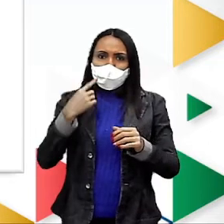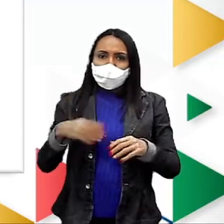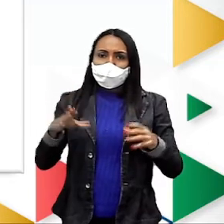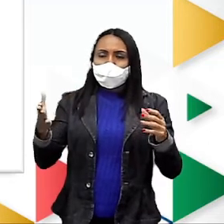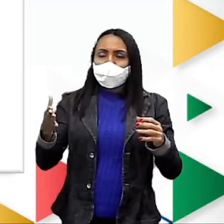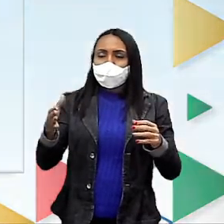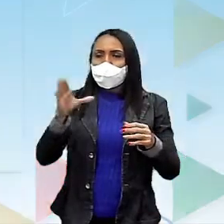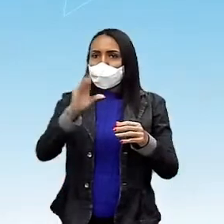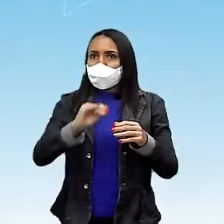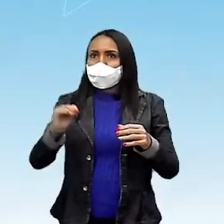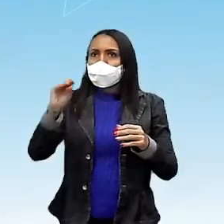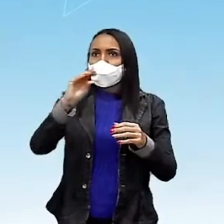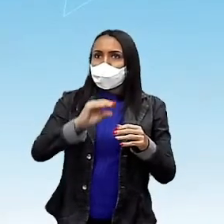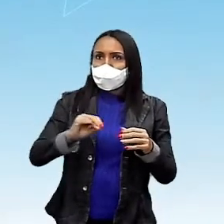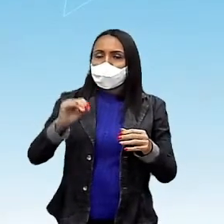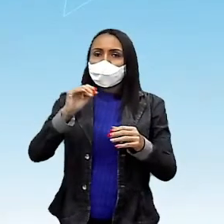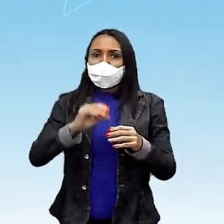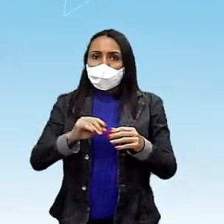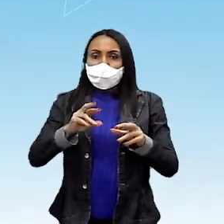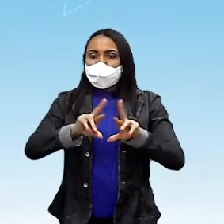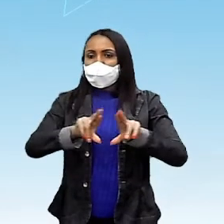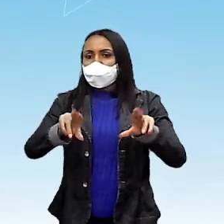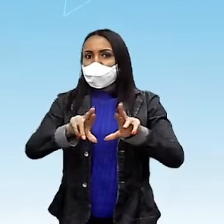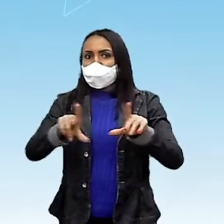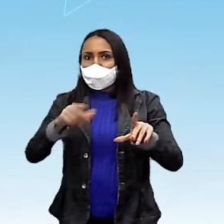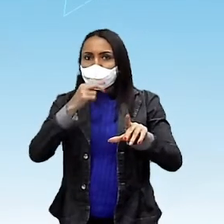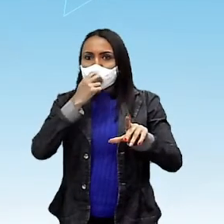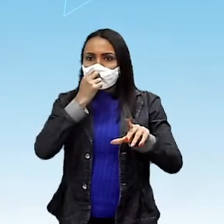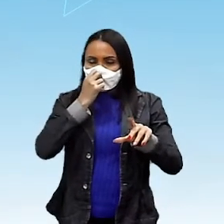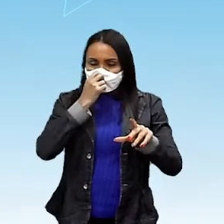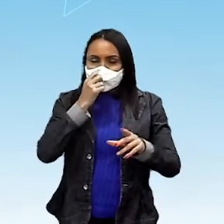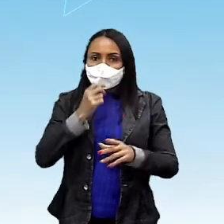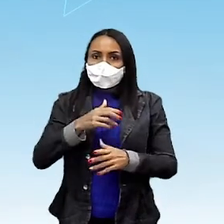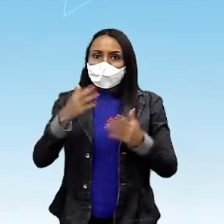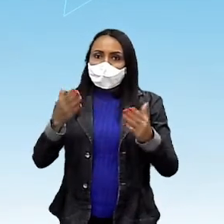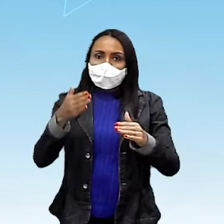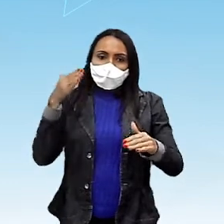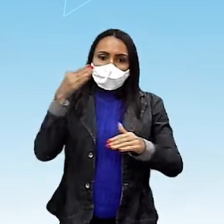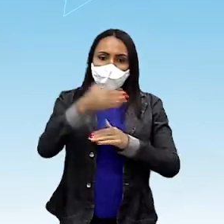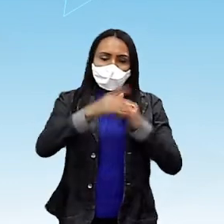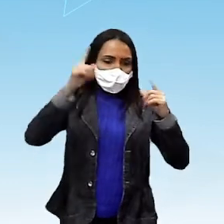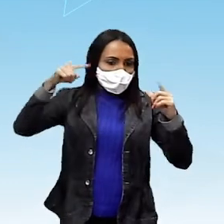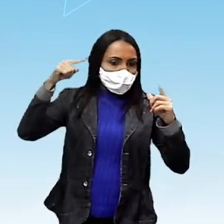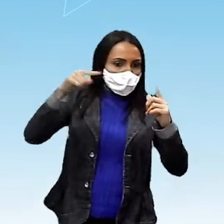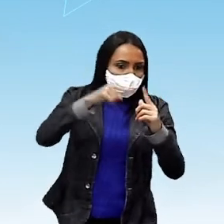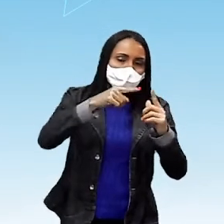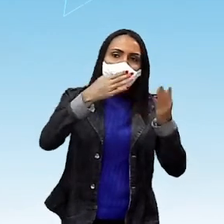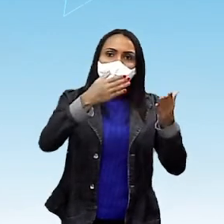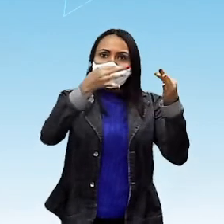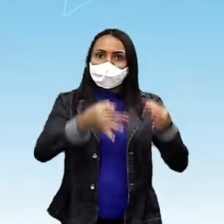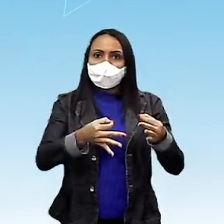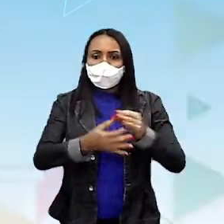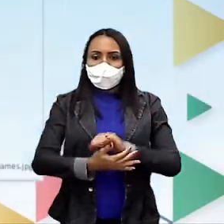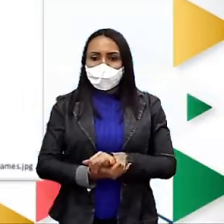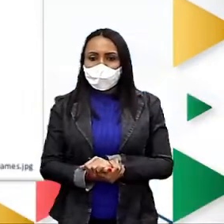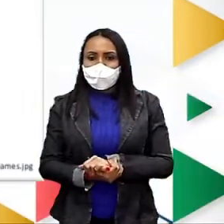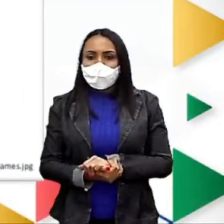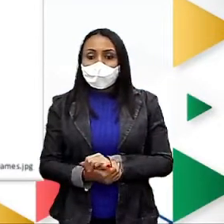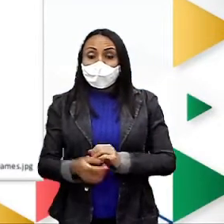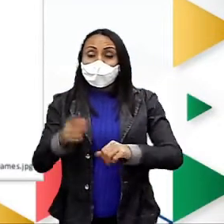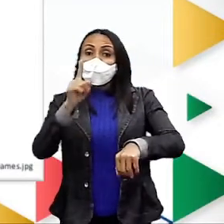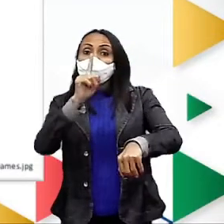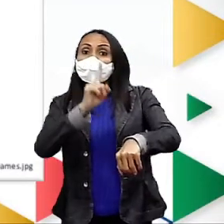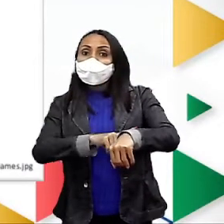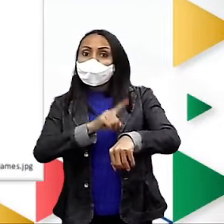entrar no assunto. Respostas evasivas, é importante entrar diretamente no assunto. 4. O